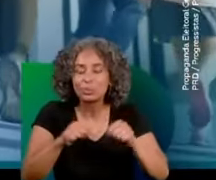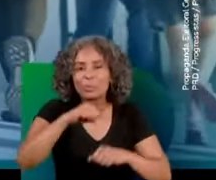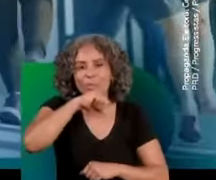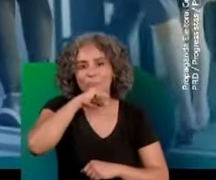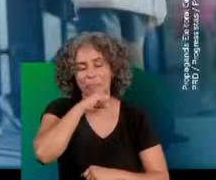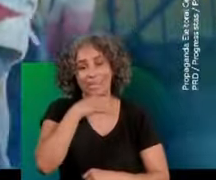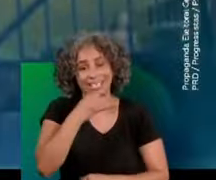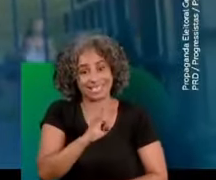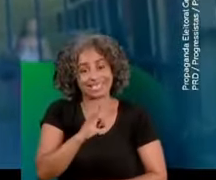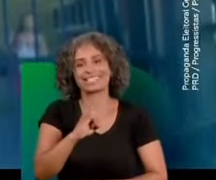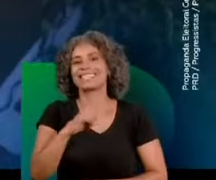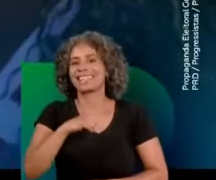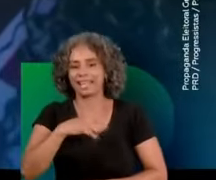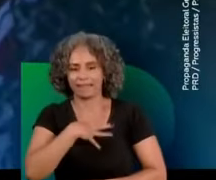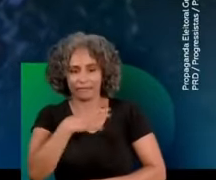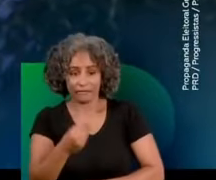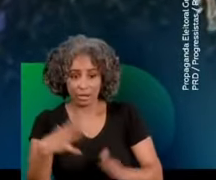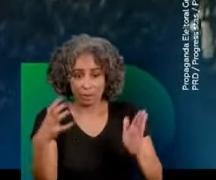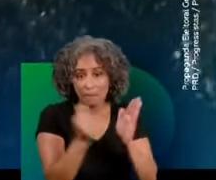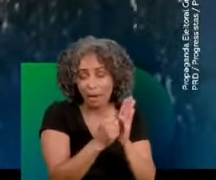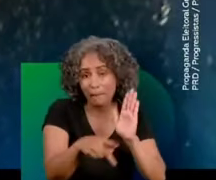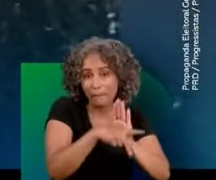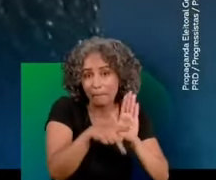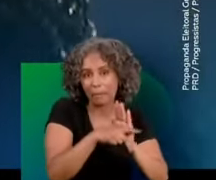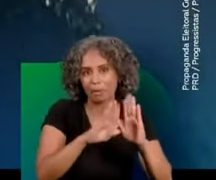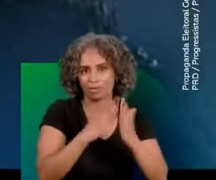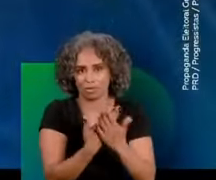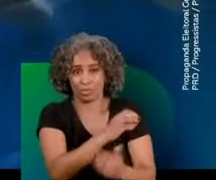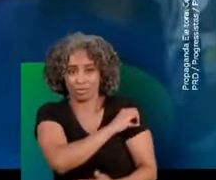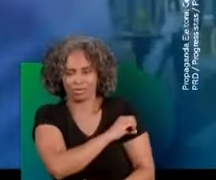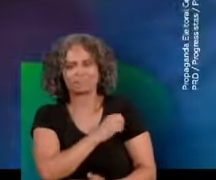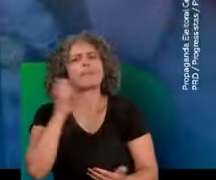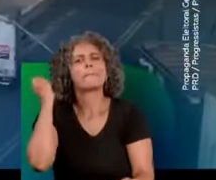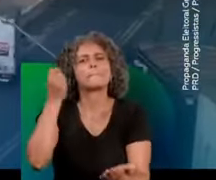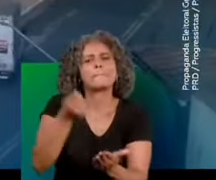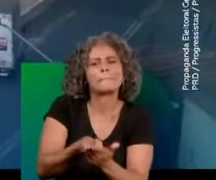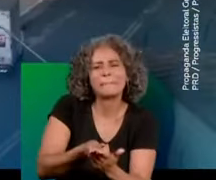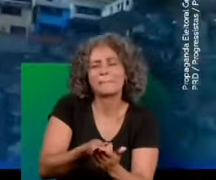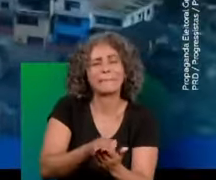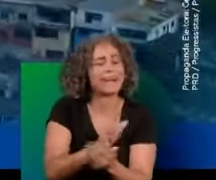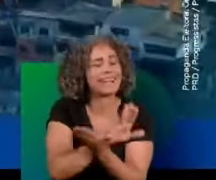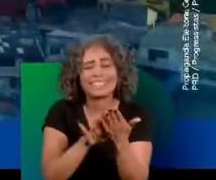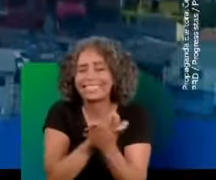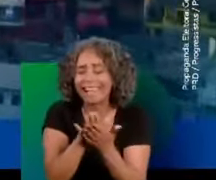creches municipais vão ter passagem de graça todos os dias da semana.